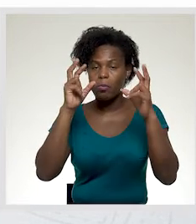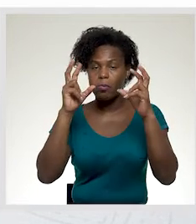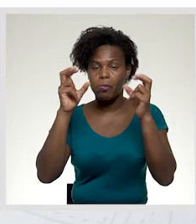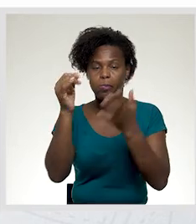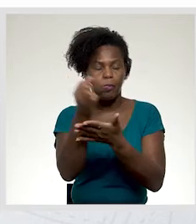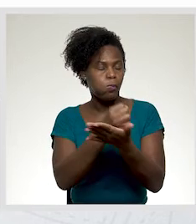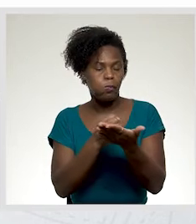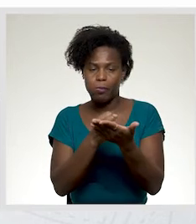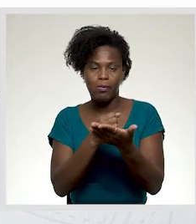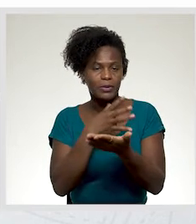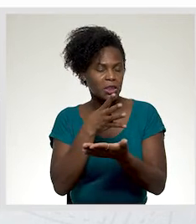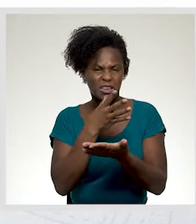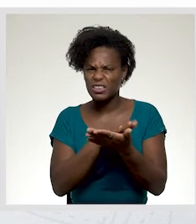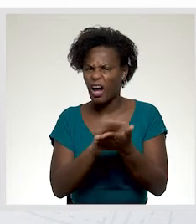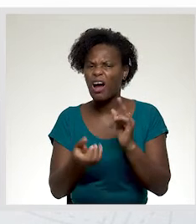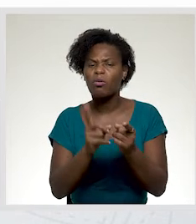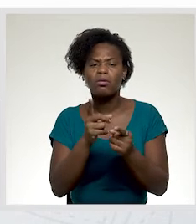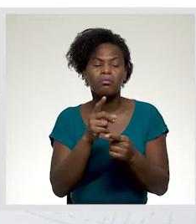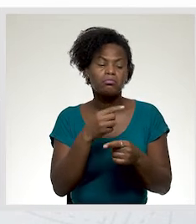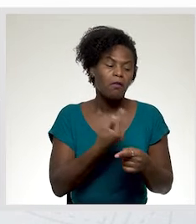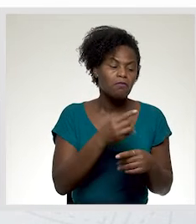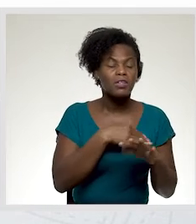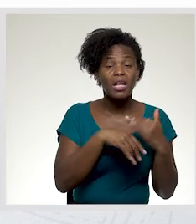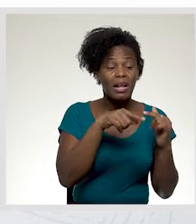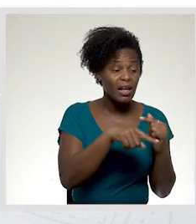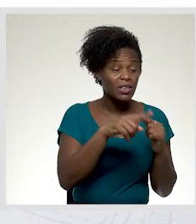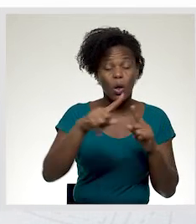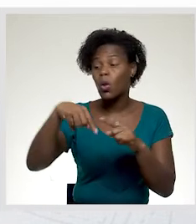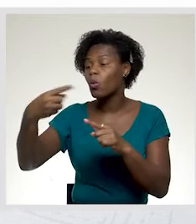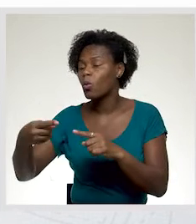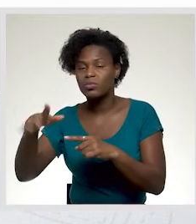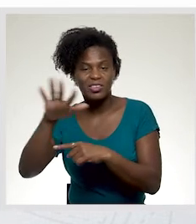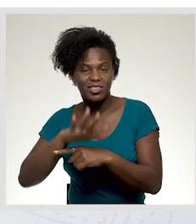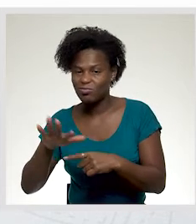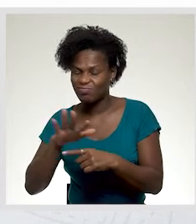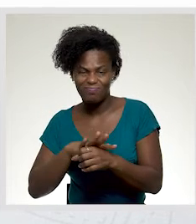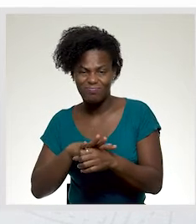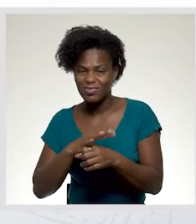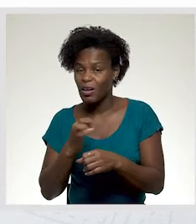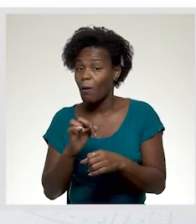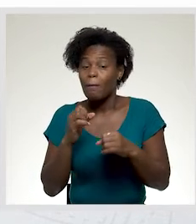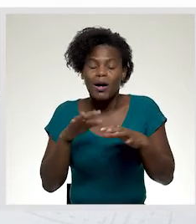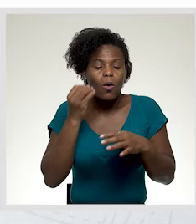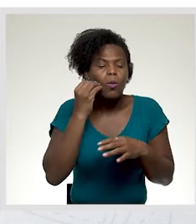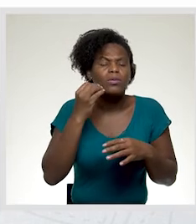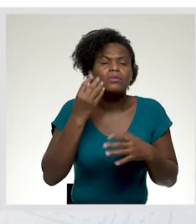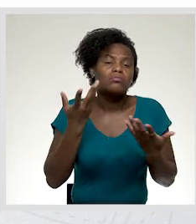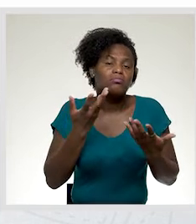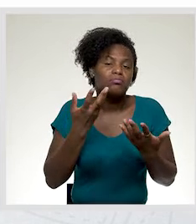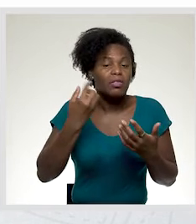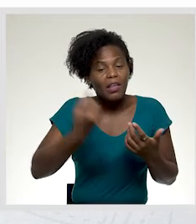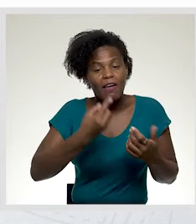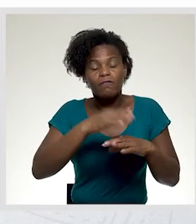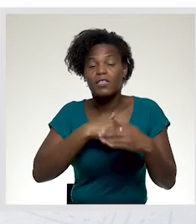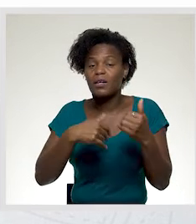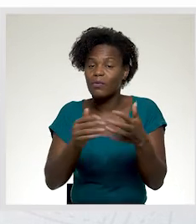não nos diz o que podemos fazer nesta ou naquela ou noutra circunstância, mas sim como e o que devemos fazer